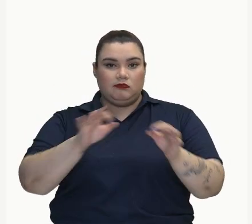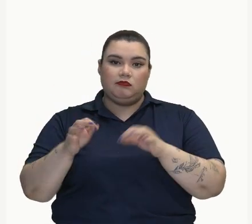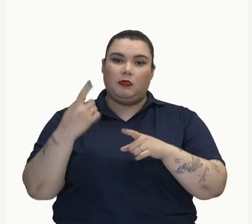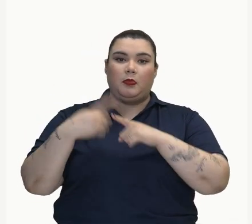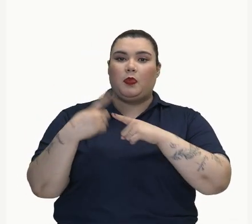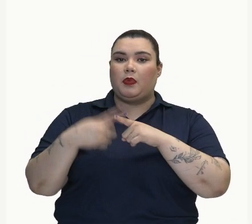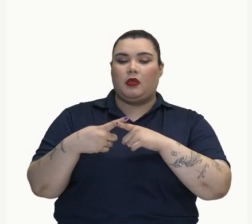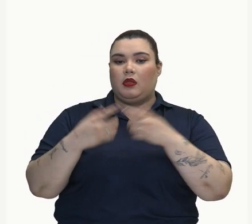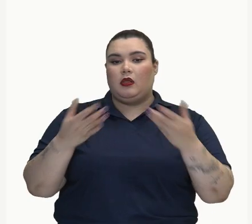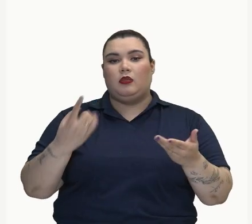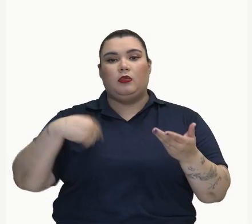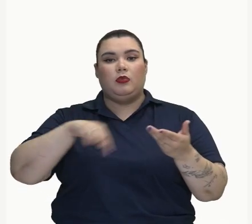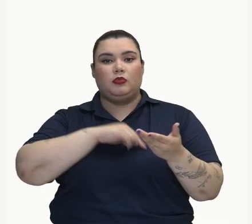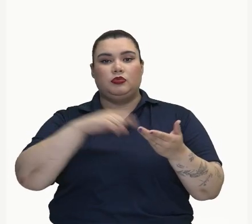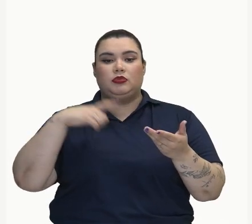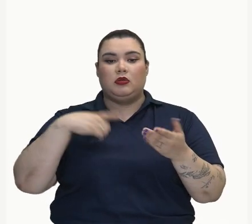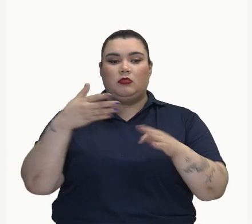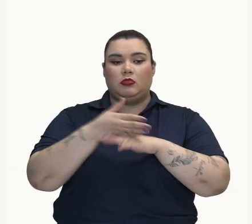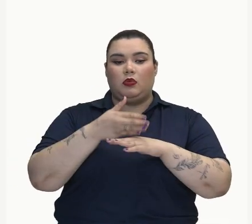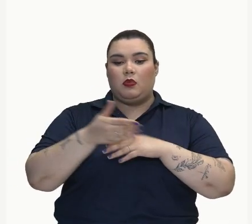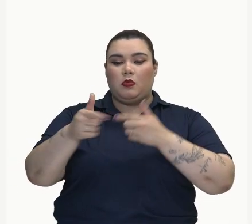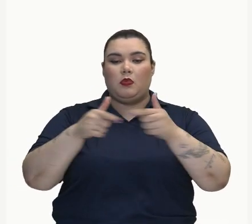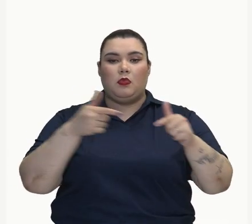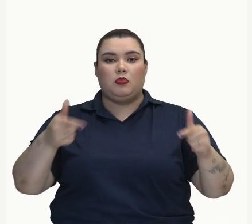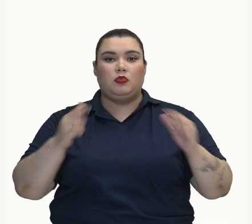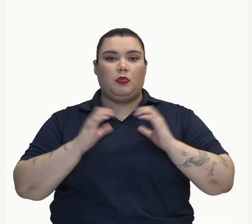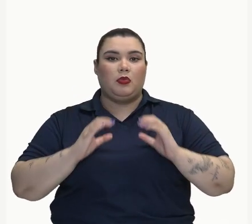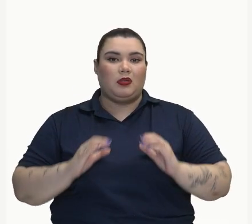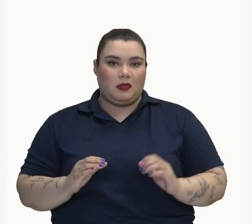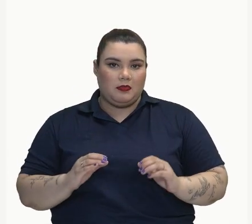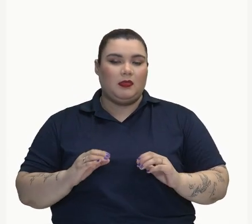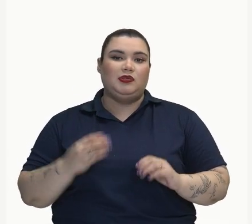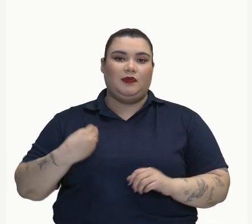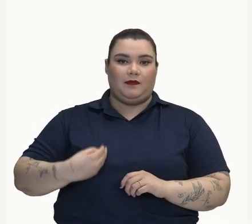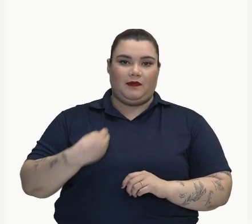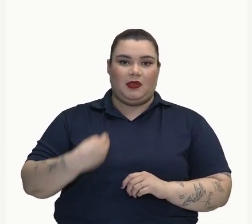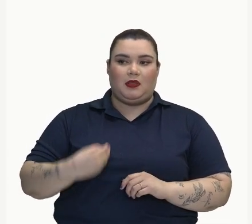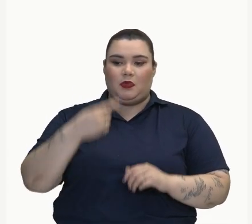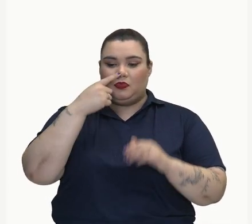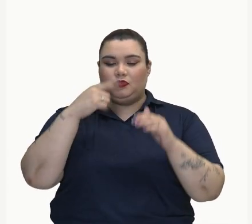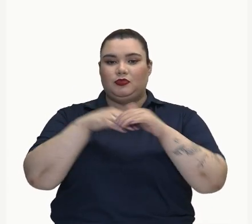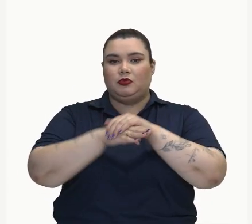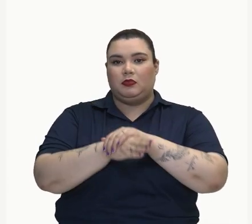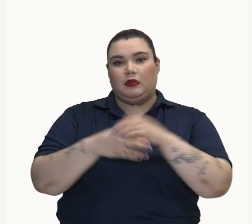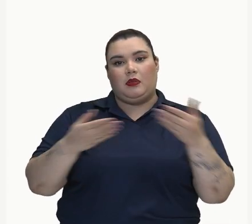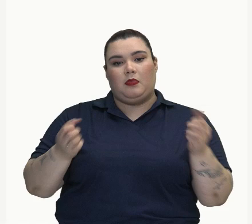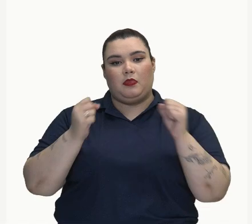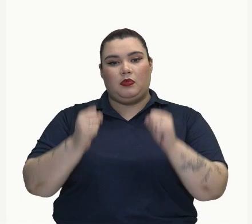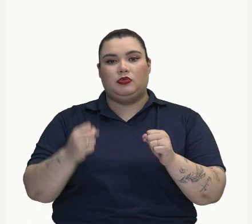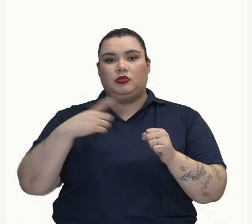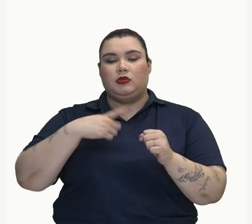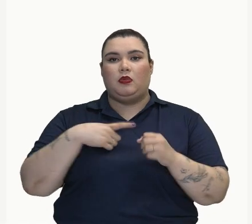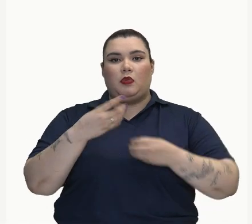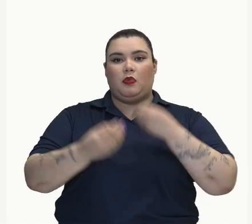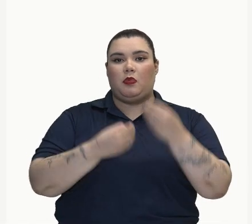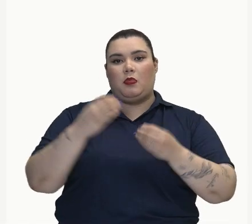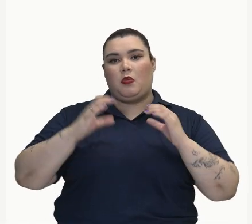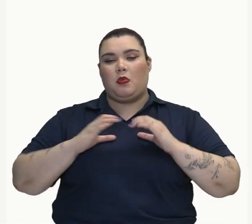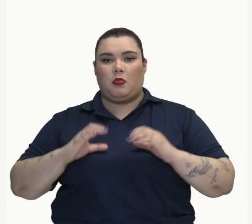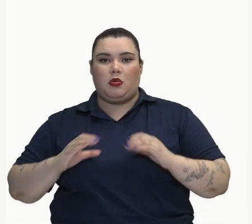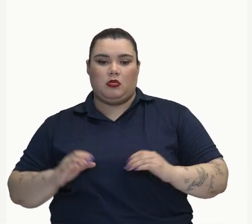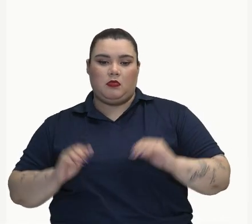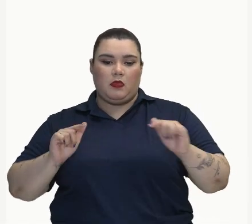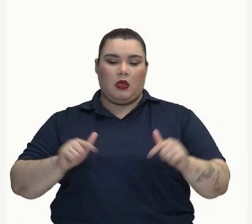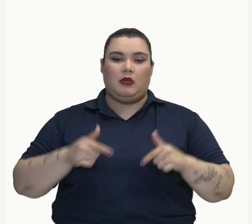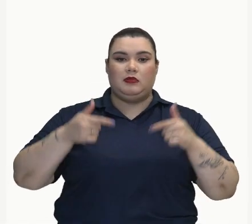porque nós temos acesso a outros hábitos agora. Então, a gente pode acabar incorporando comportamentos,